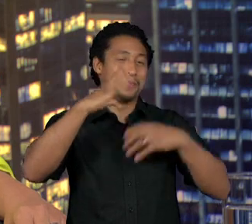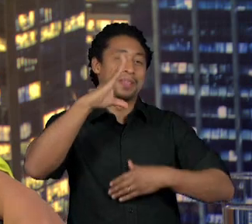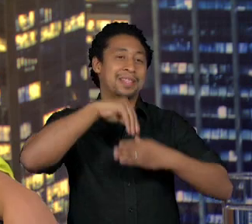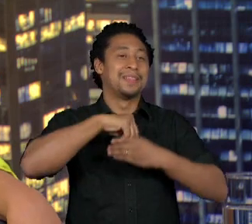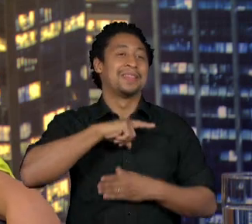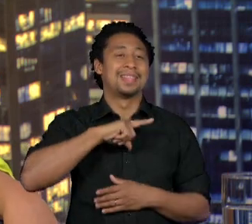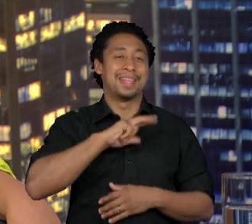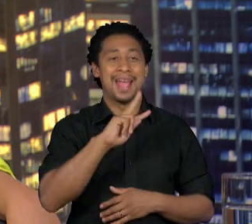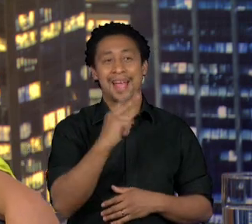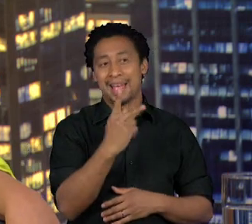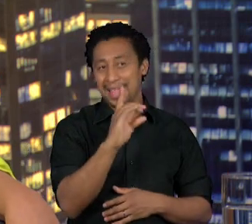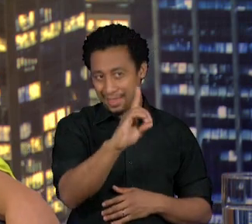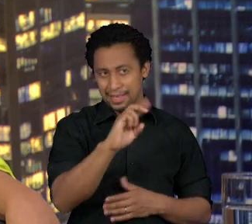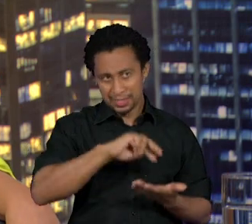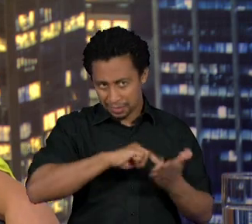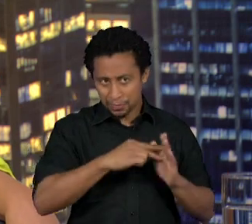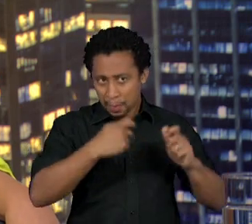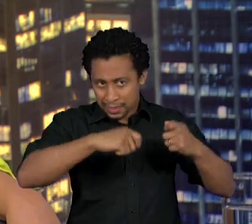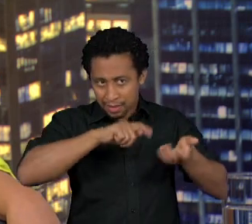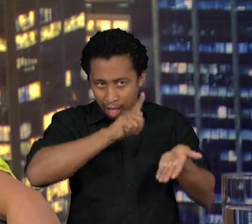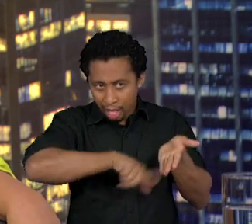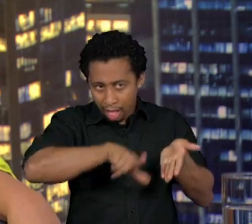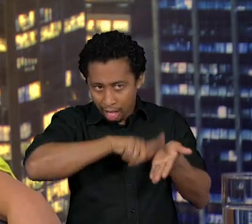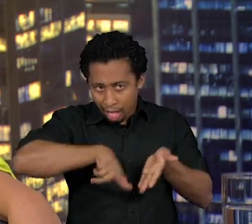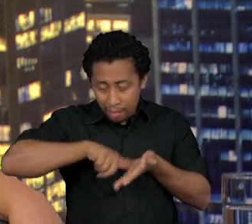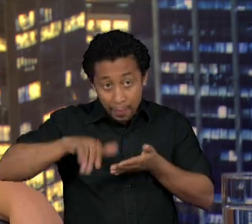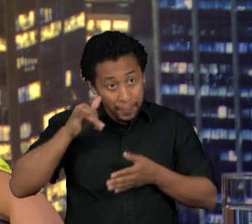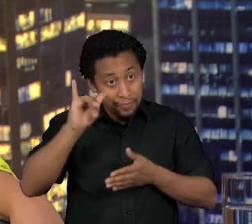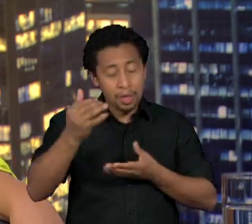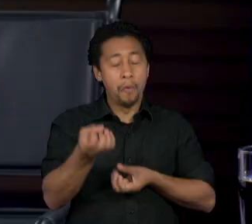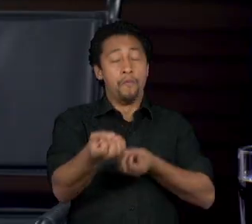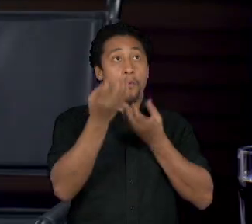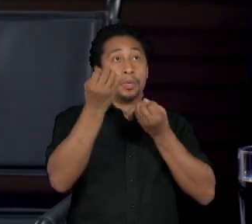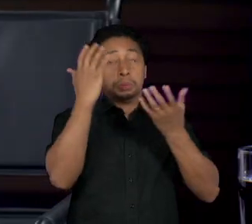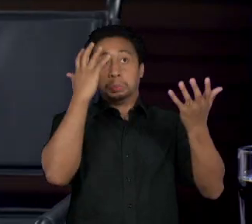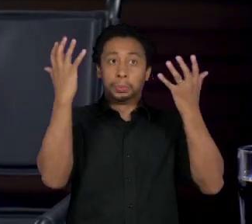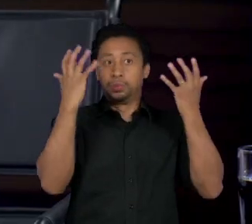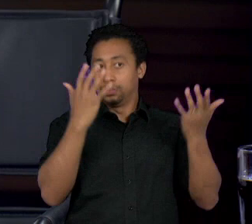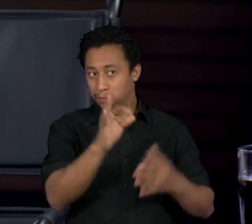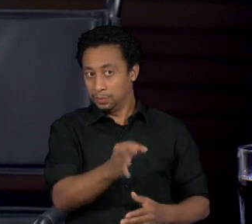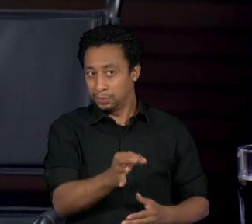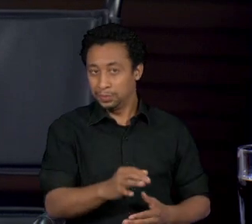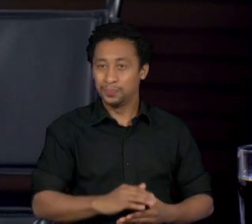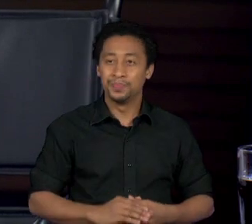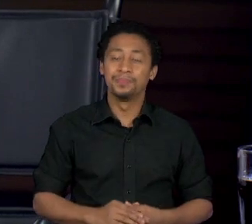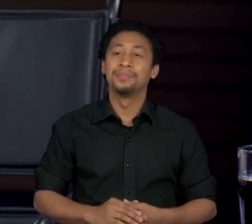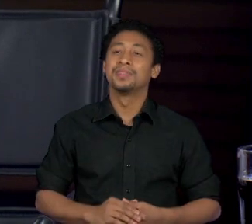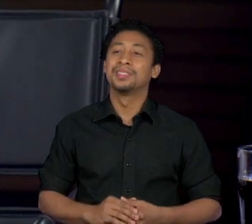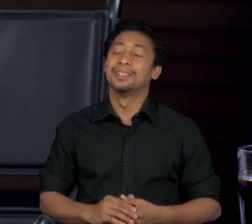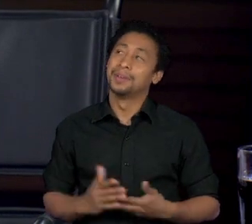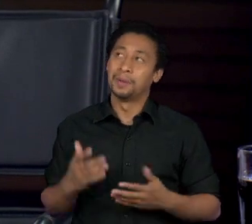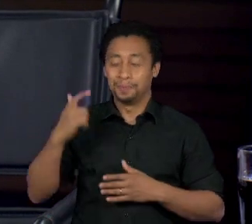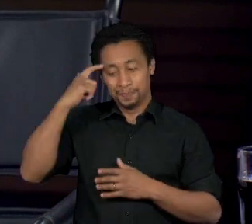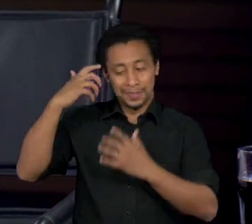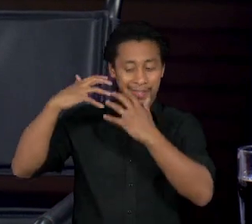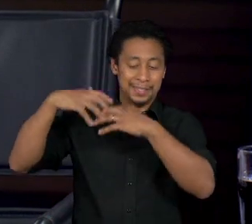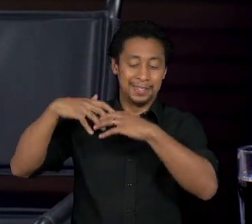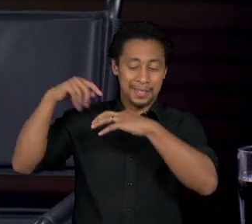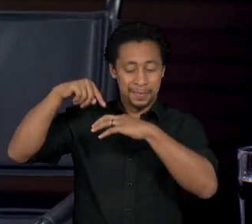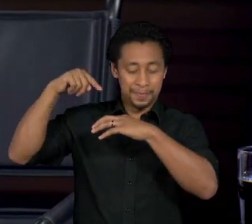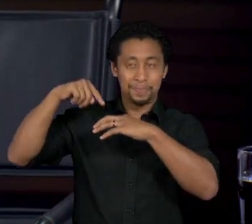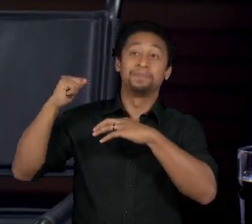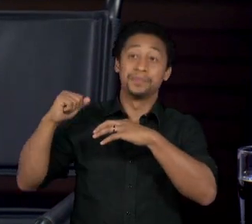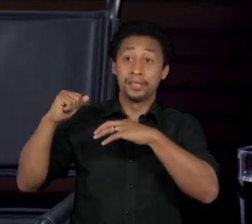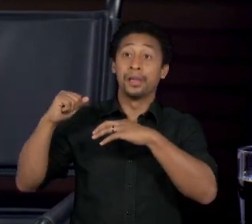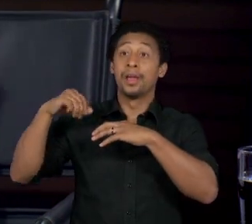de vez em quando também, para não ficar esse excesso de informação? Na realidade, a gente tem uma memória que ela acaba sendo limitada,